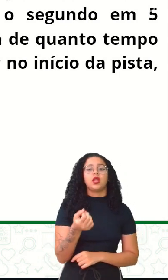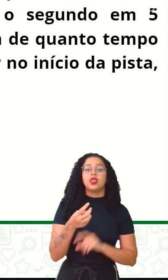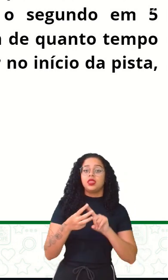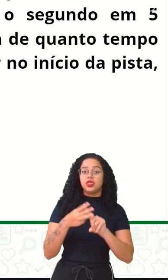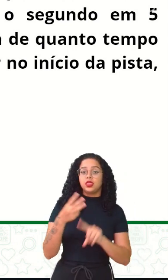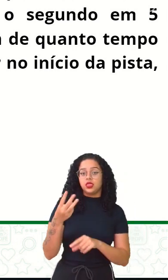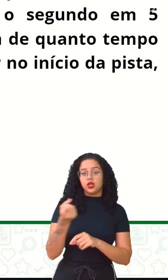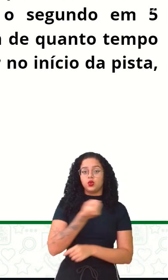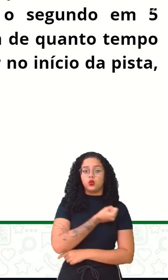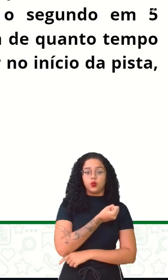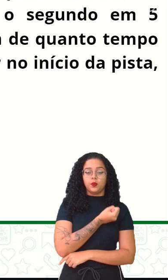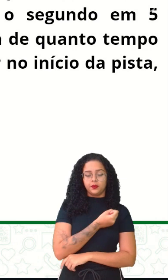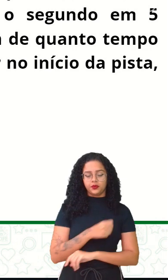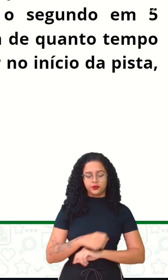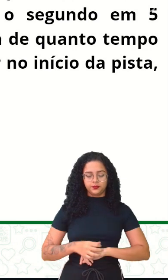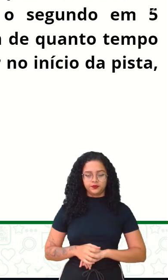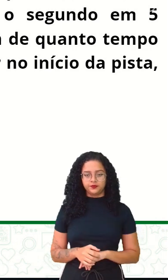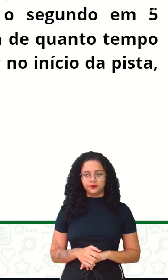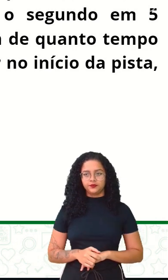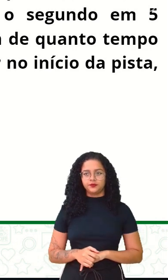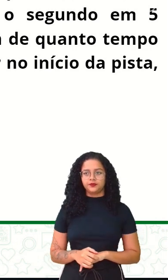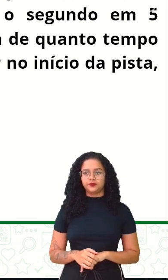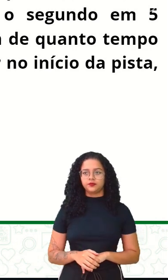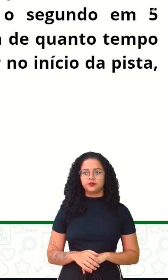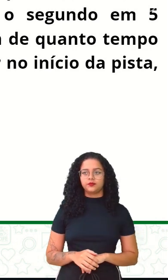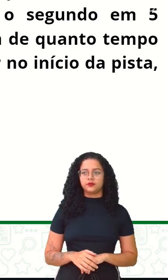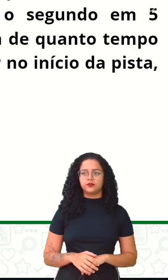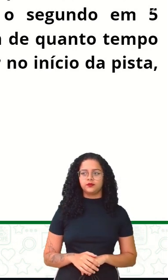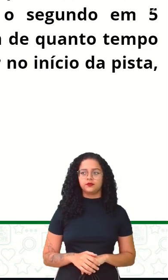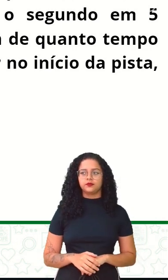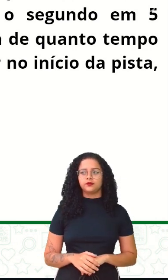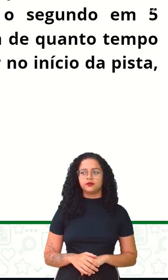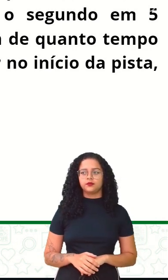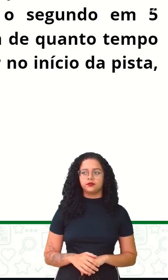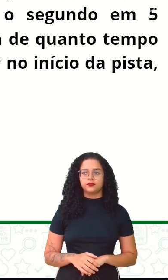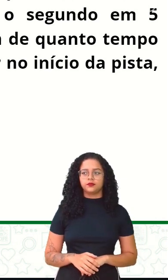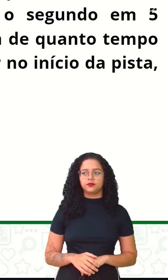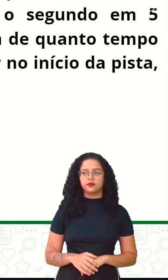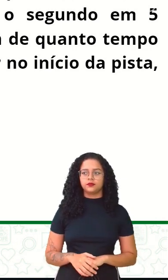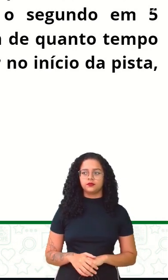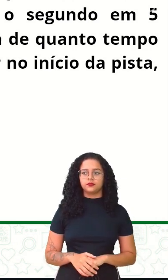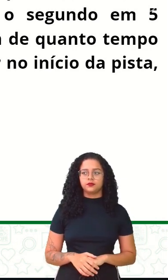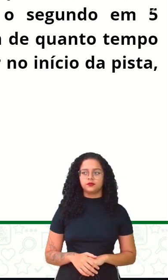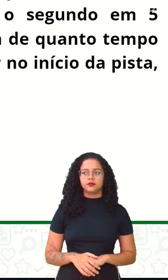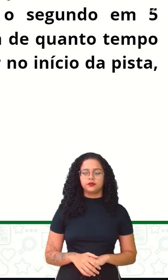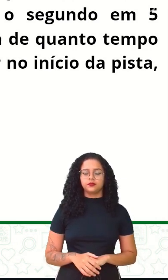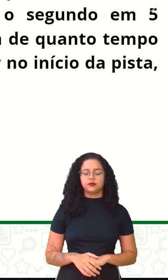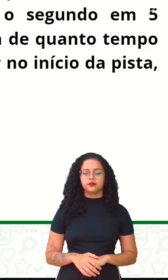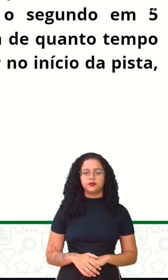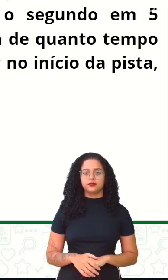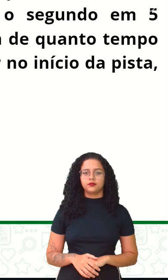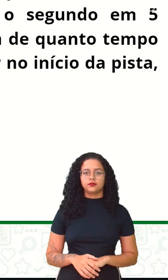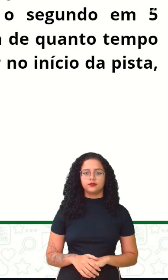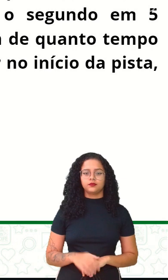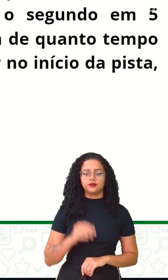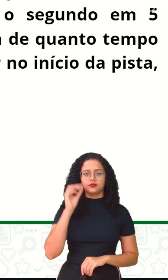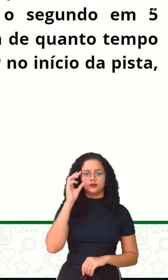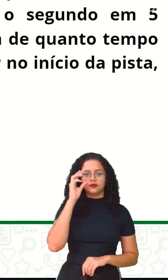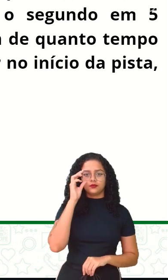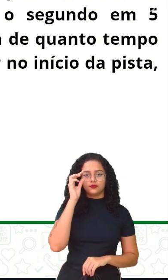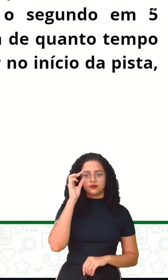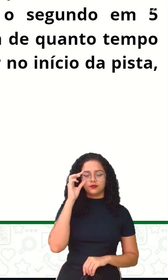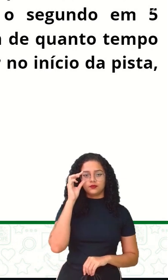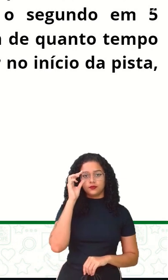3 números, 3 fatores que a gente vai desenvolver. Então, vai botar um ao lado do outro, o número 4, o número